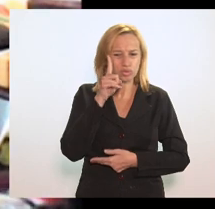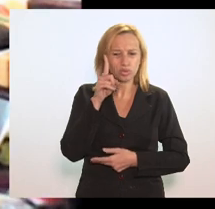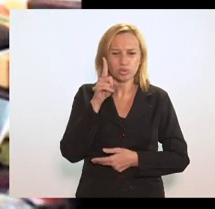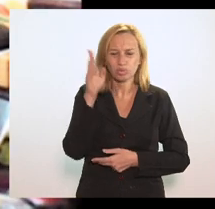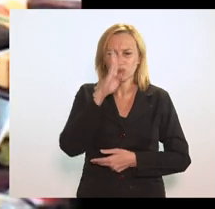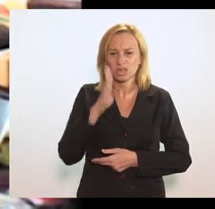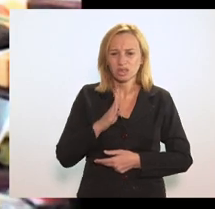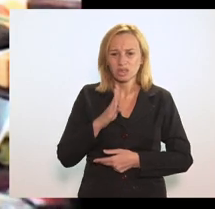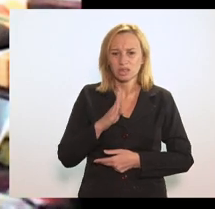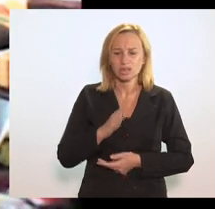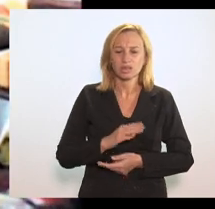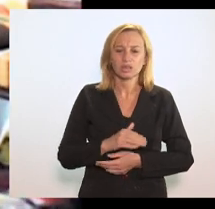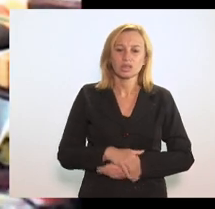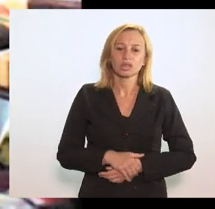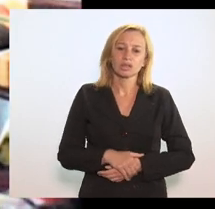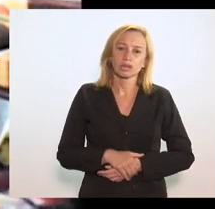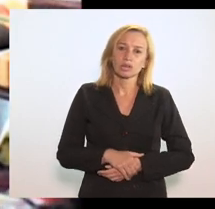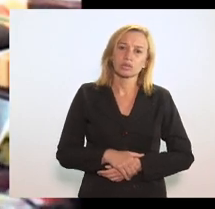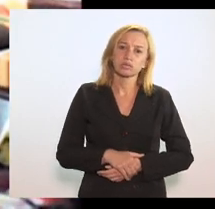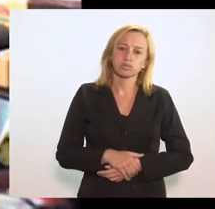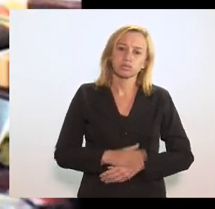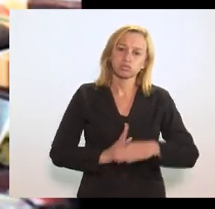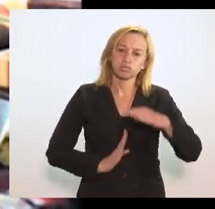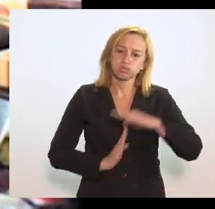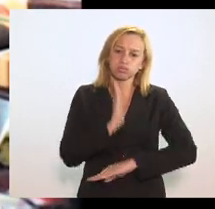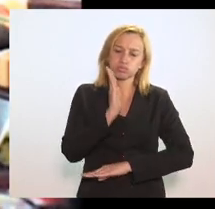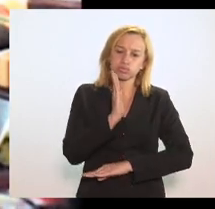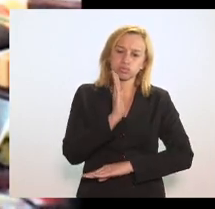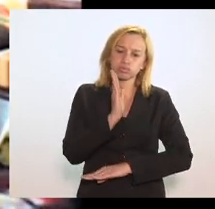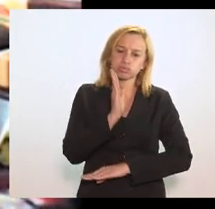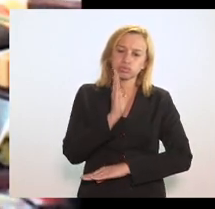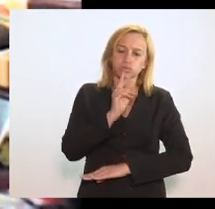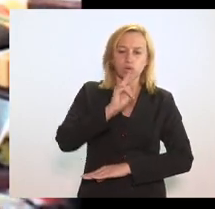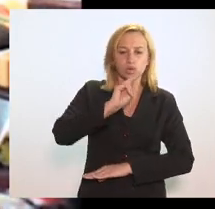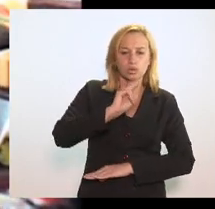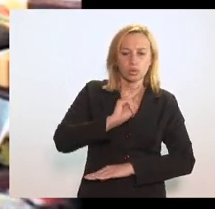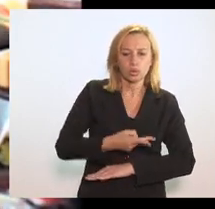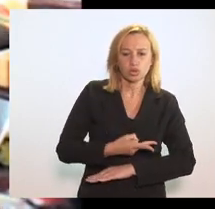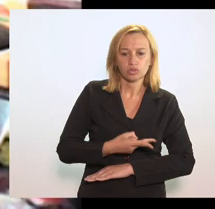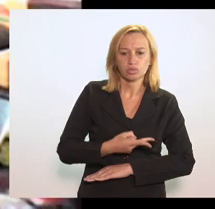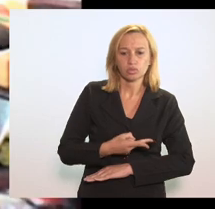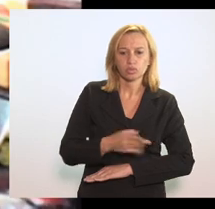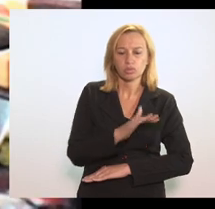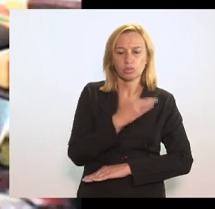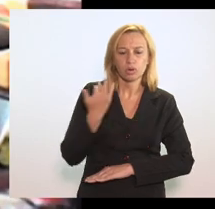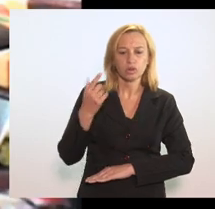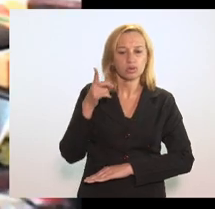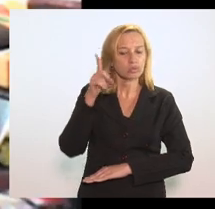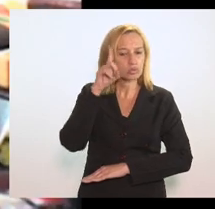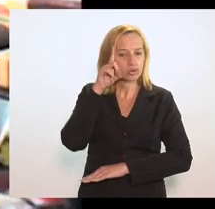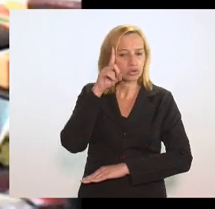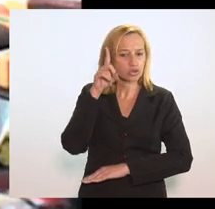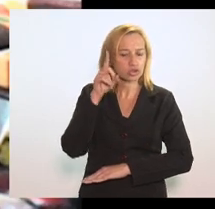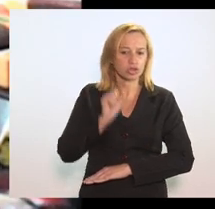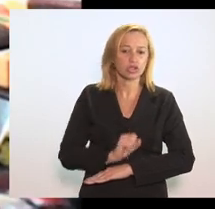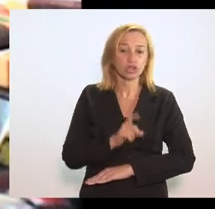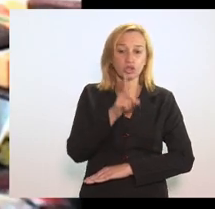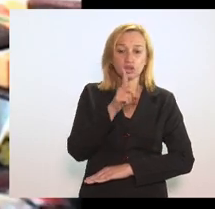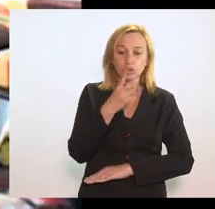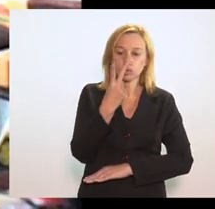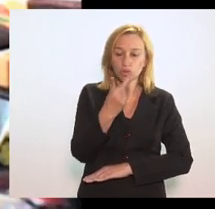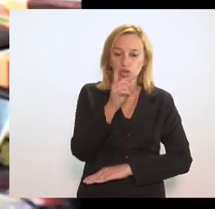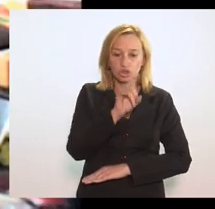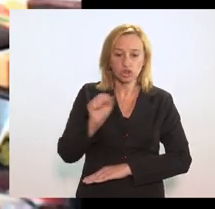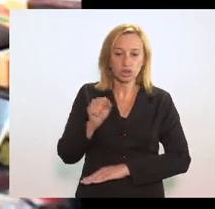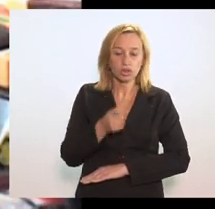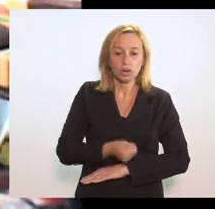Brasil ultrapassou a média de 2 mil mortos por dia. E há 2 dias que quase